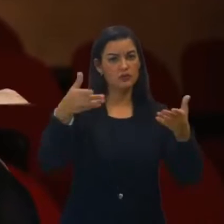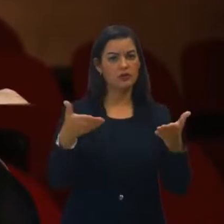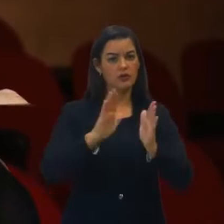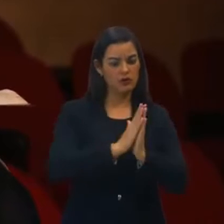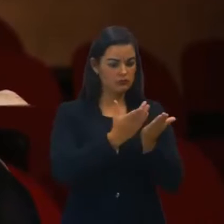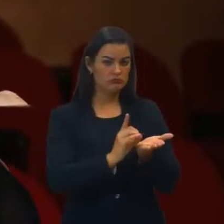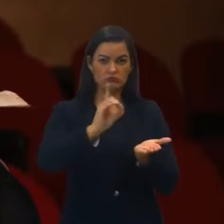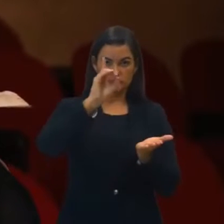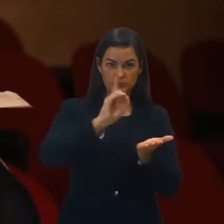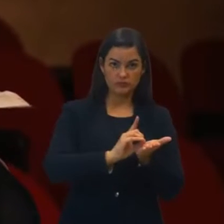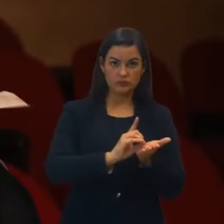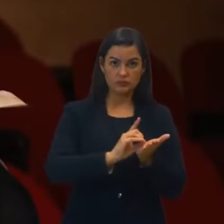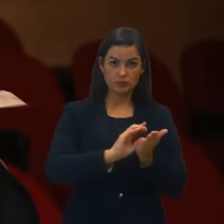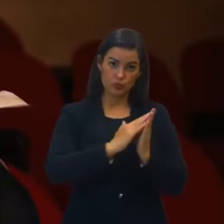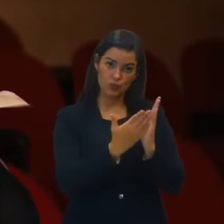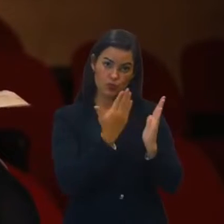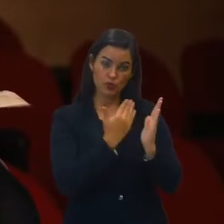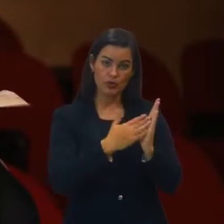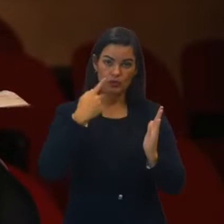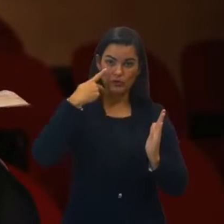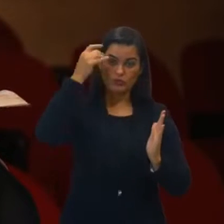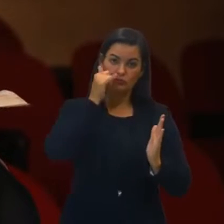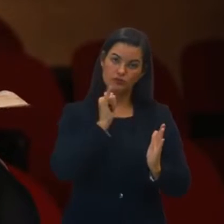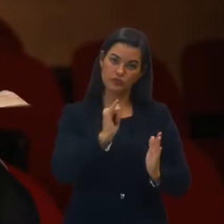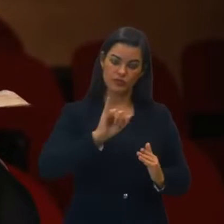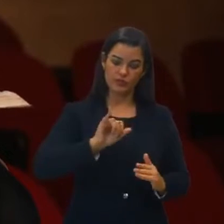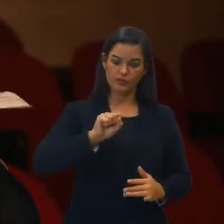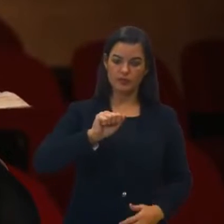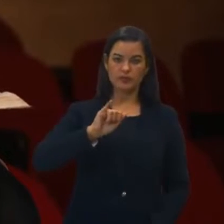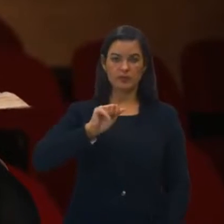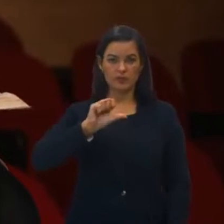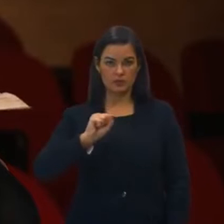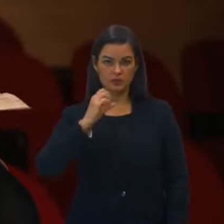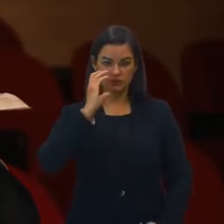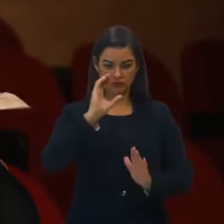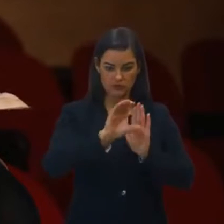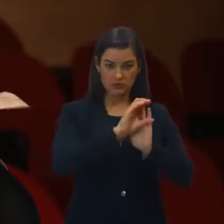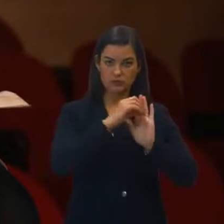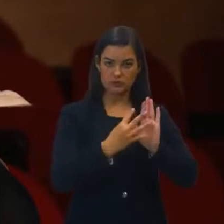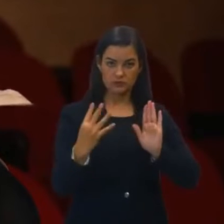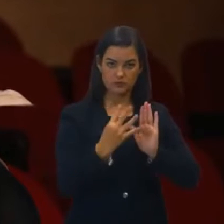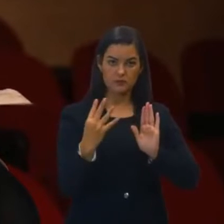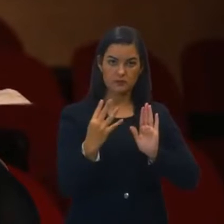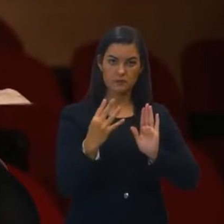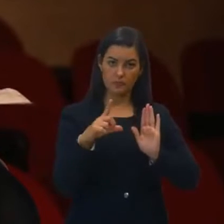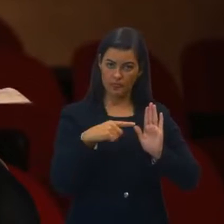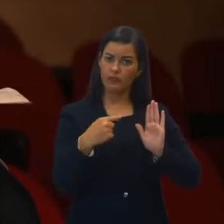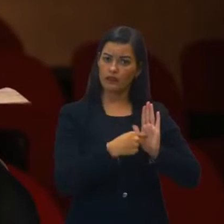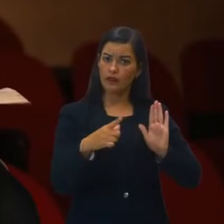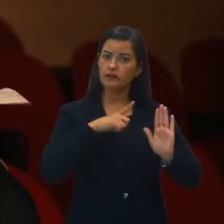comigo, no livro do profeta Isaías, capítulo 44. Ali está uma